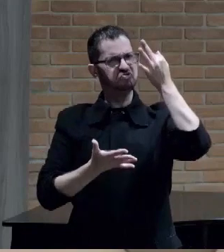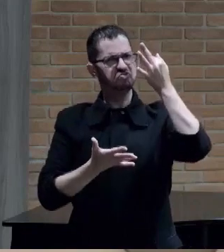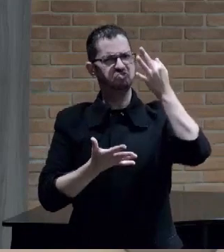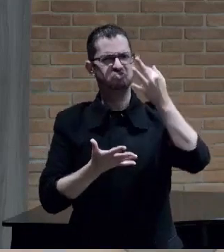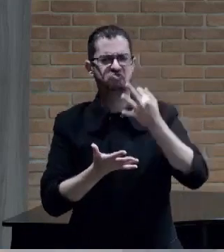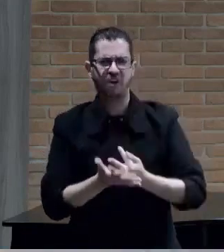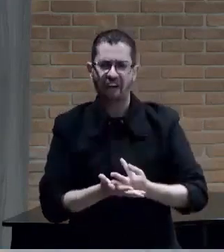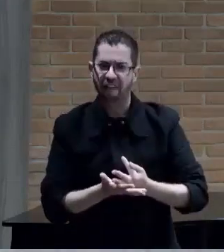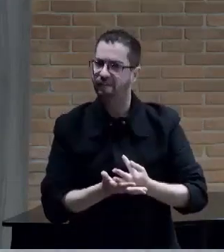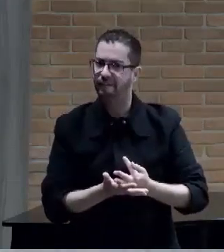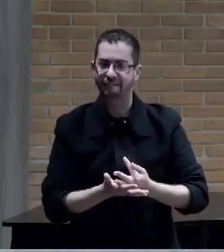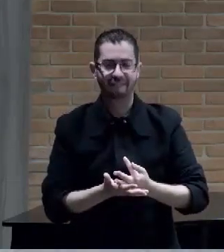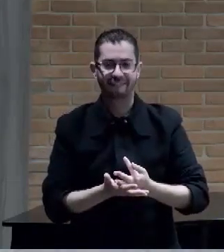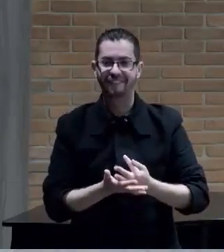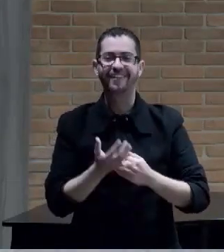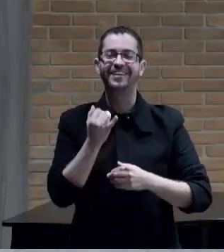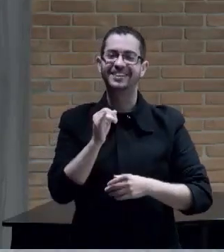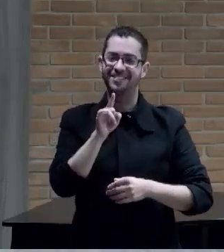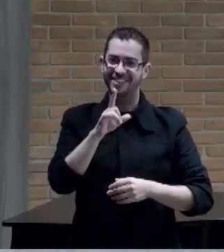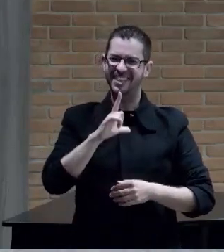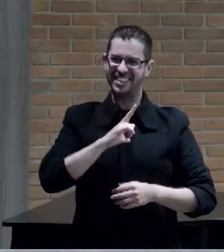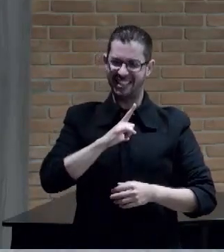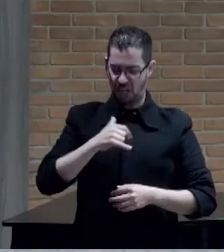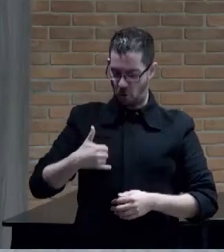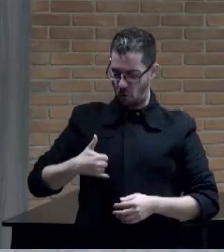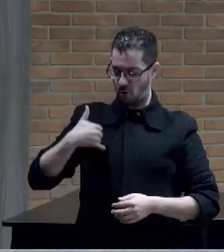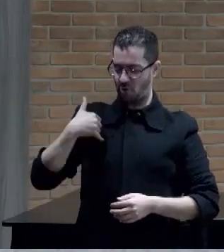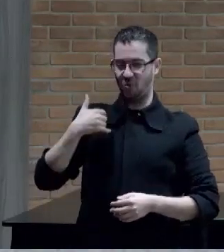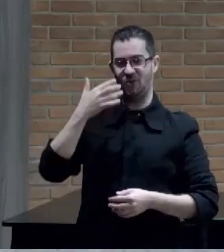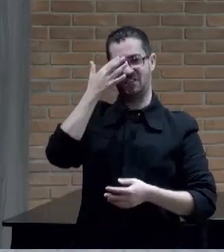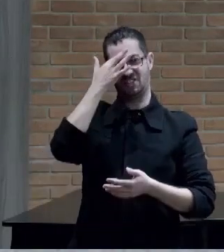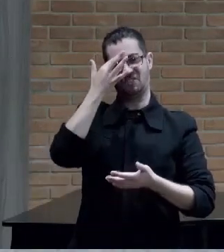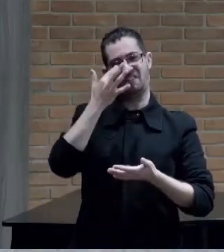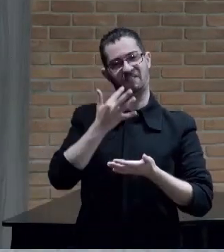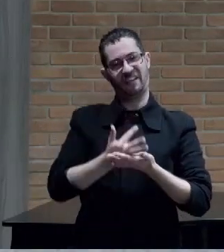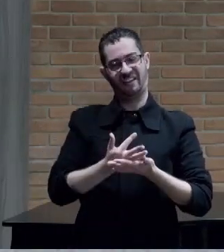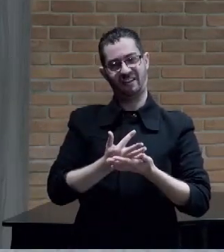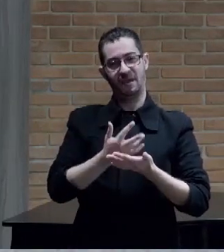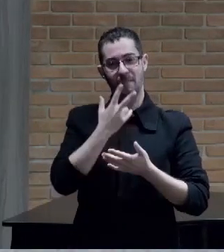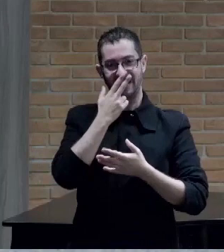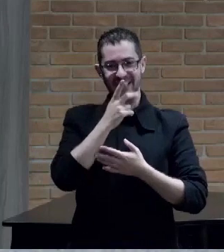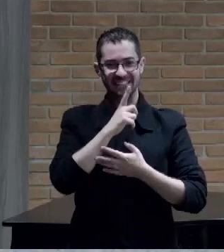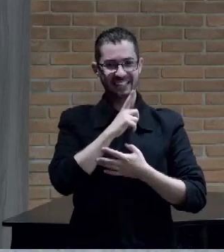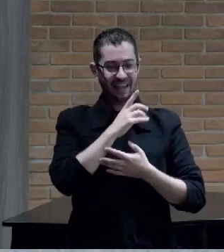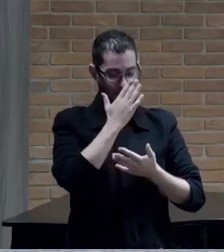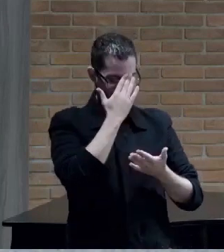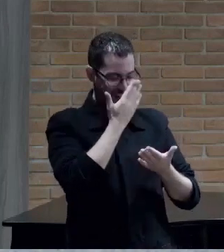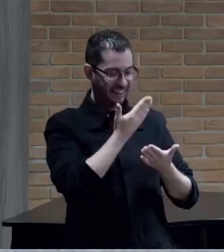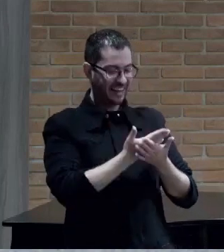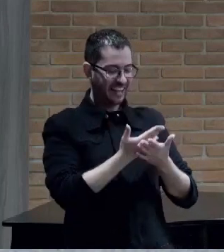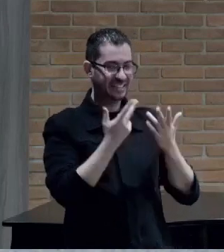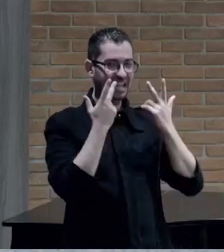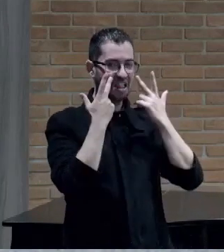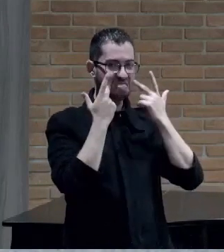se orgulha da sua fé, eu quero te dizer que essa fé é uma crença natural. Não é